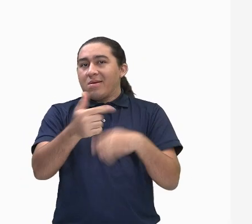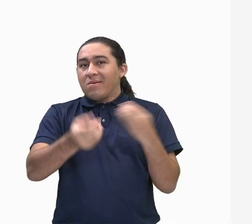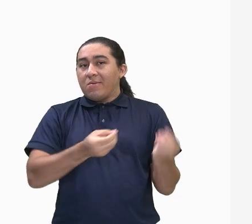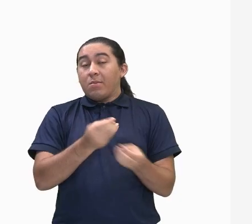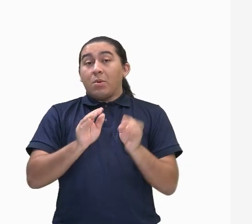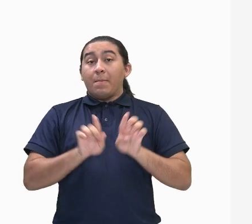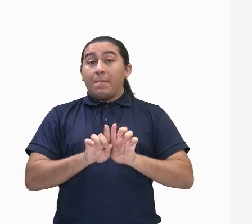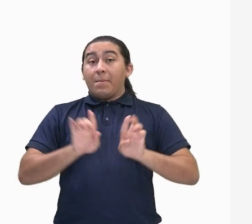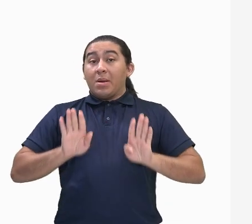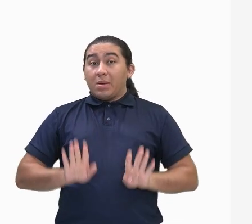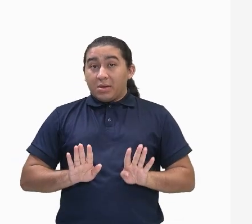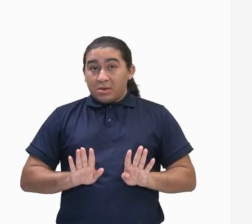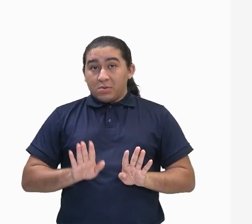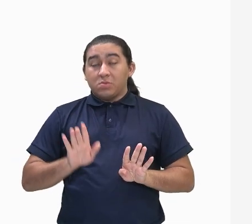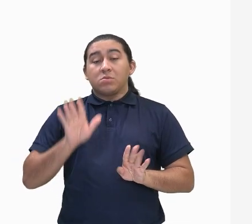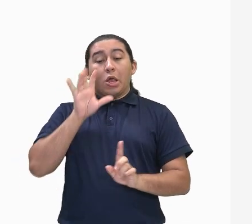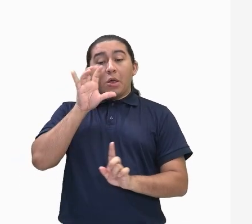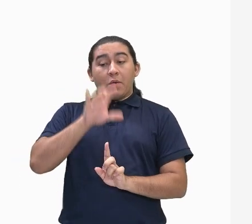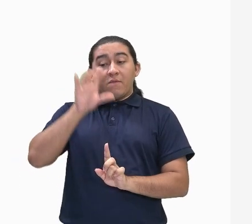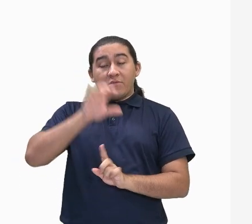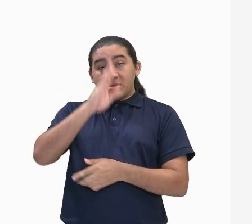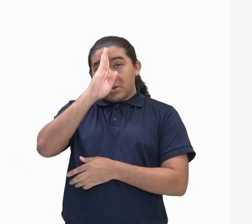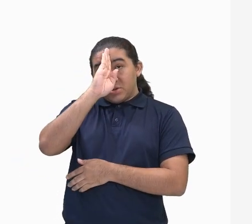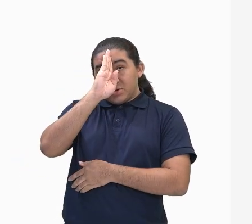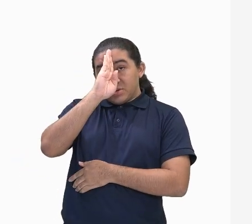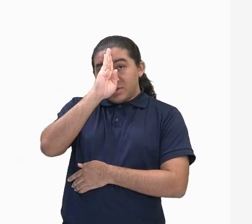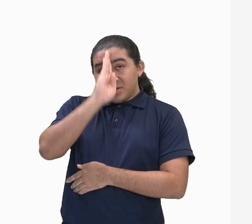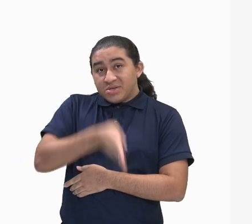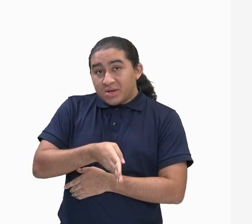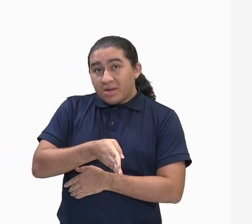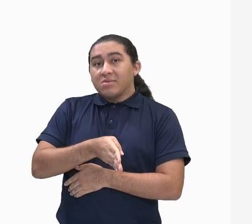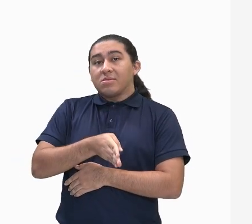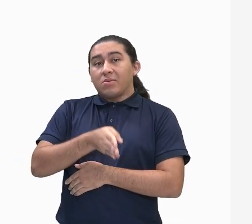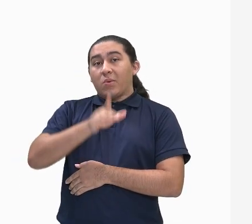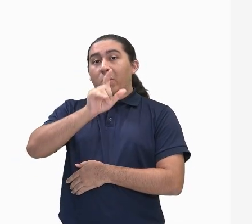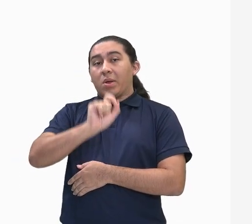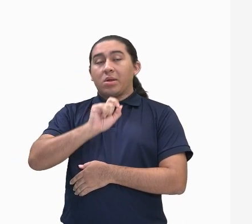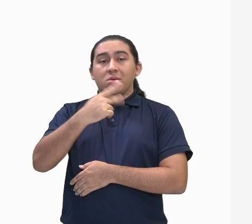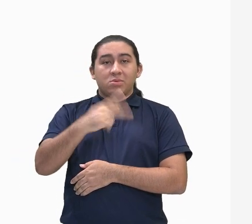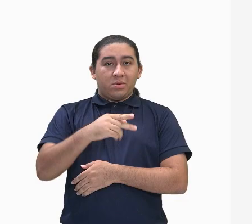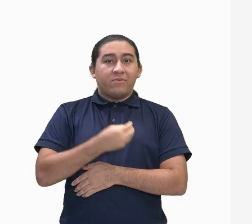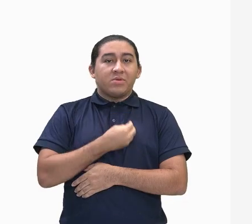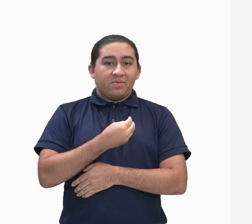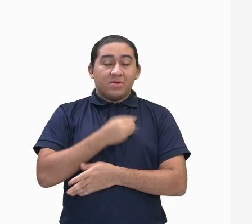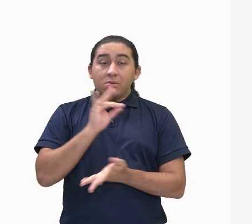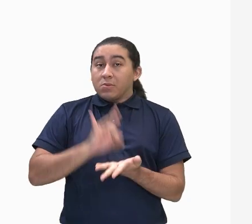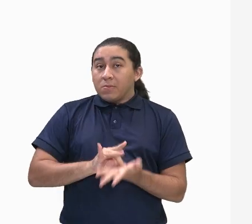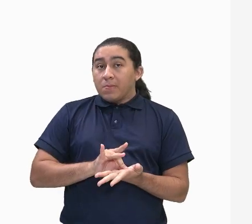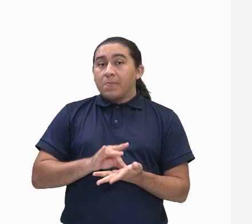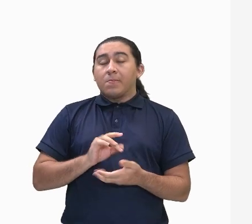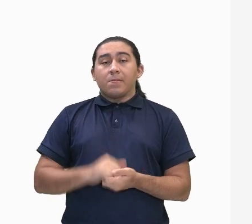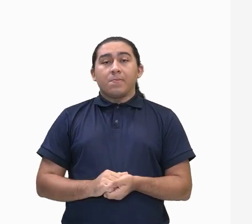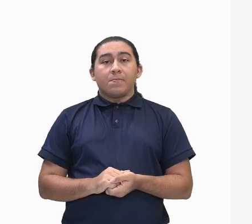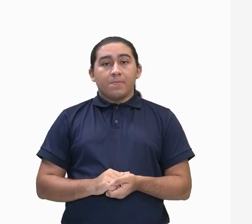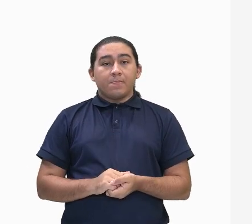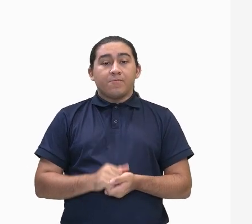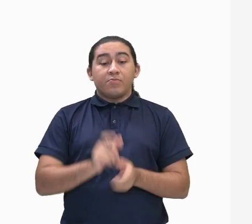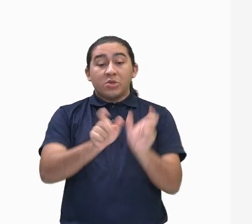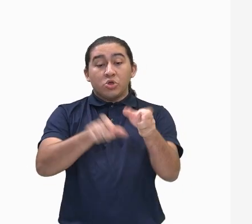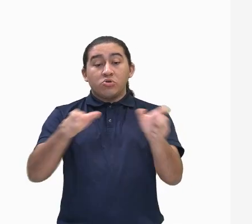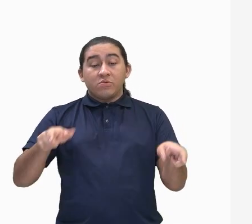porém, ele influencia diretamente na sua vida individual, na sua